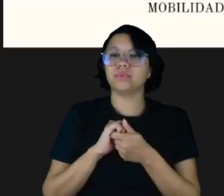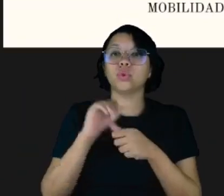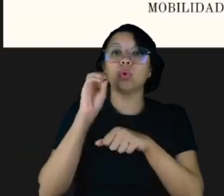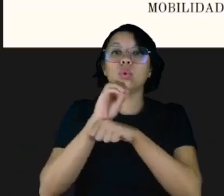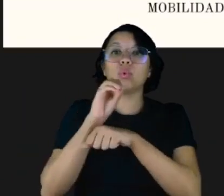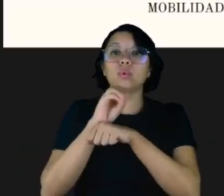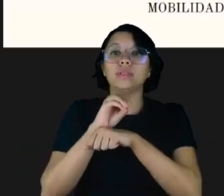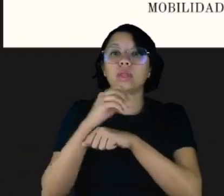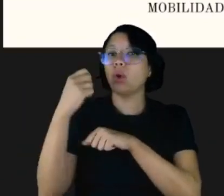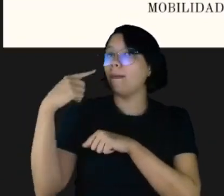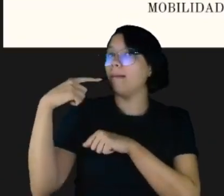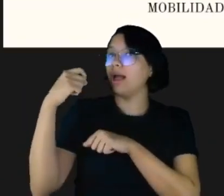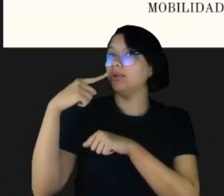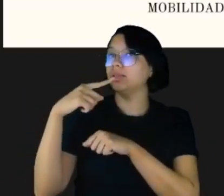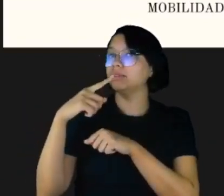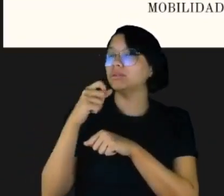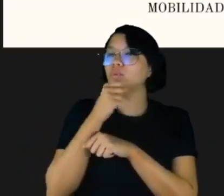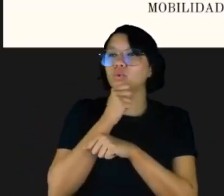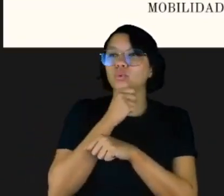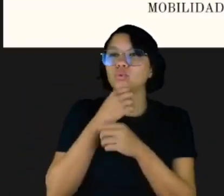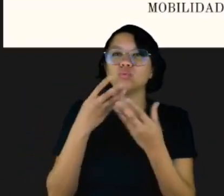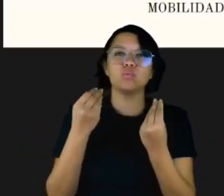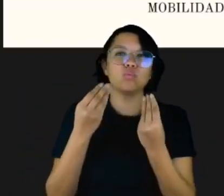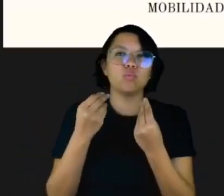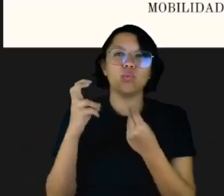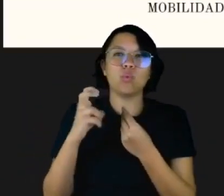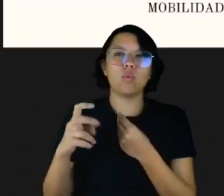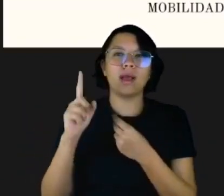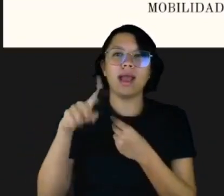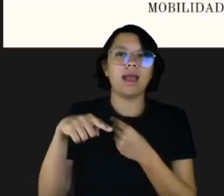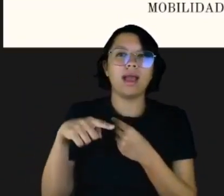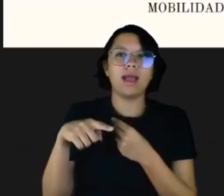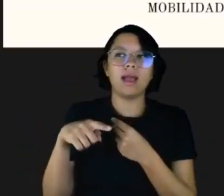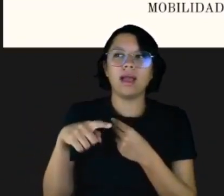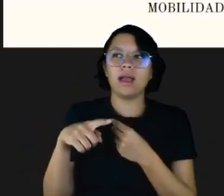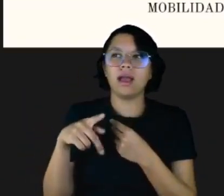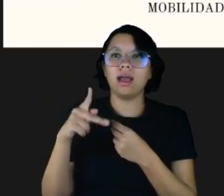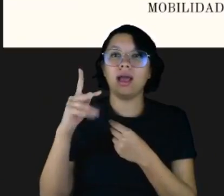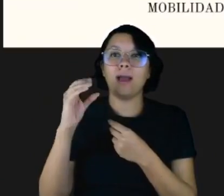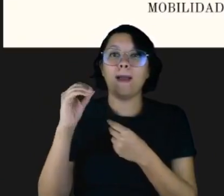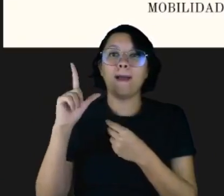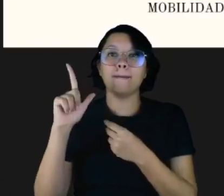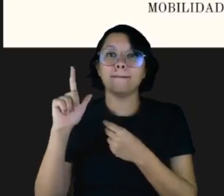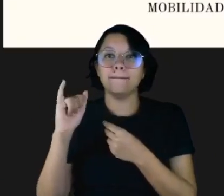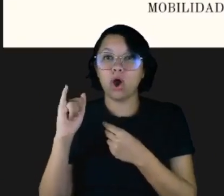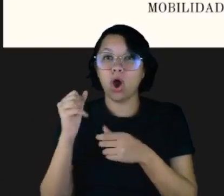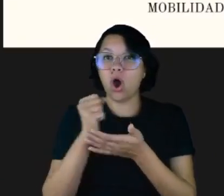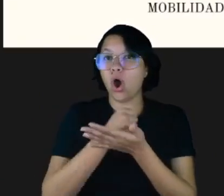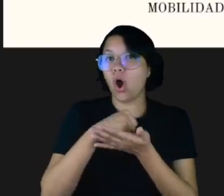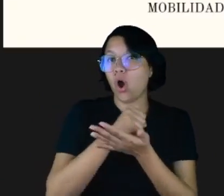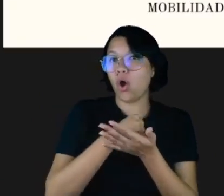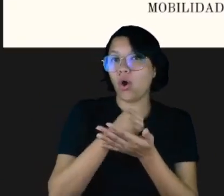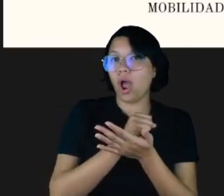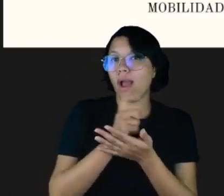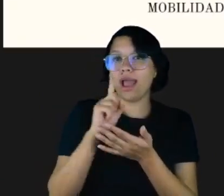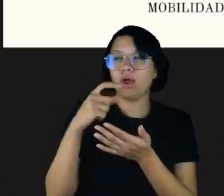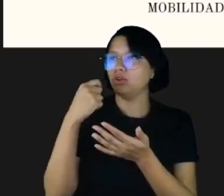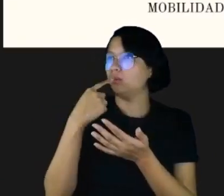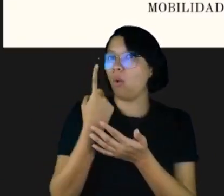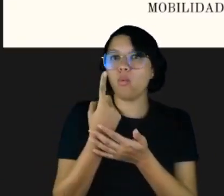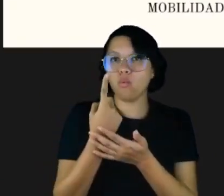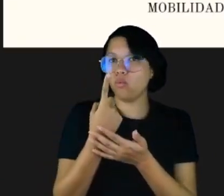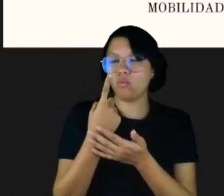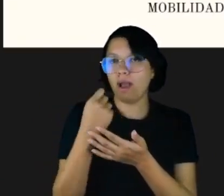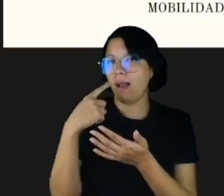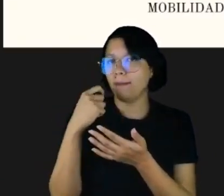com medicação. O idoso, muitas vezes, ele é aquele polifarmácia, ele não toma um remédio, ele toma, muitas